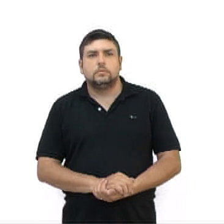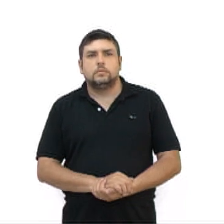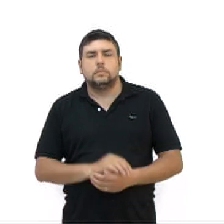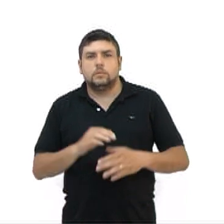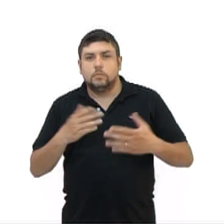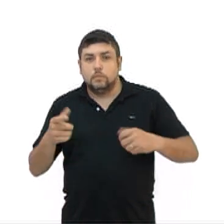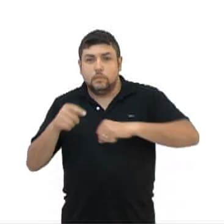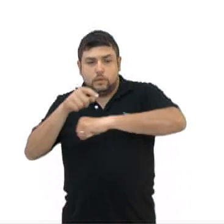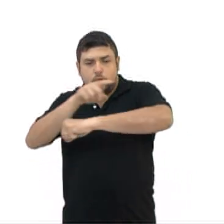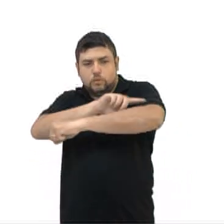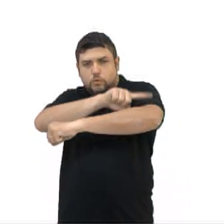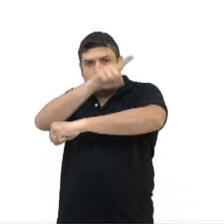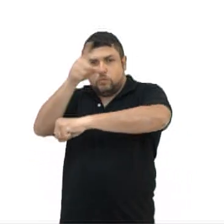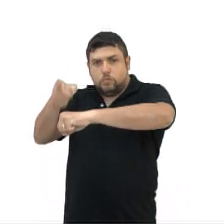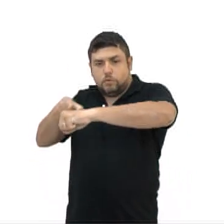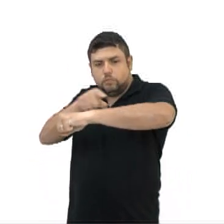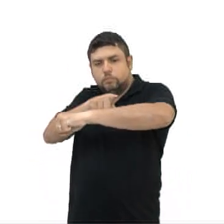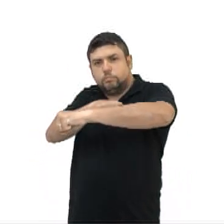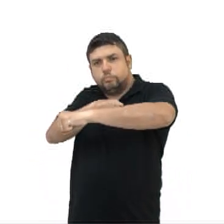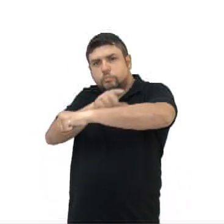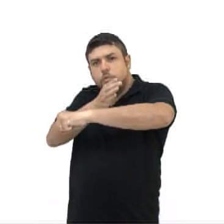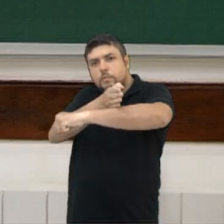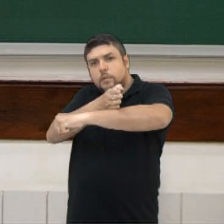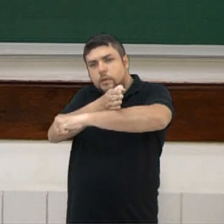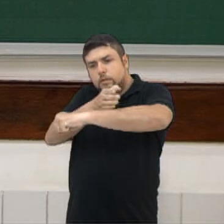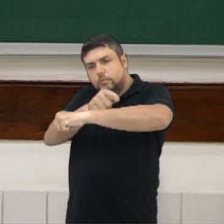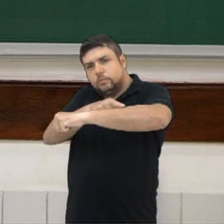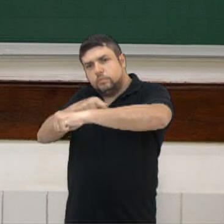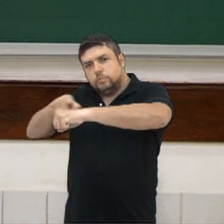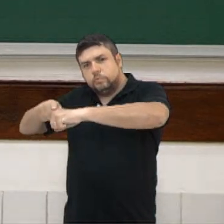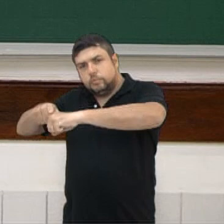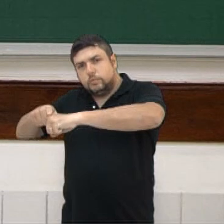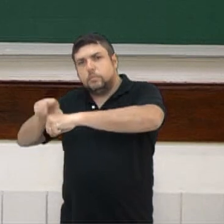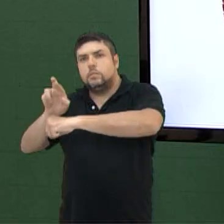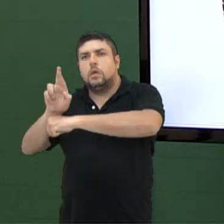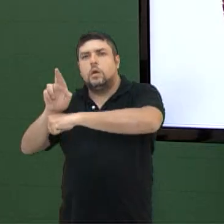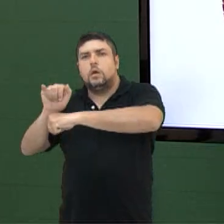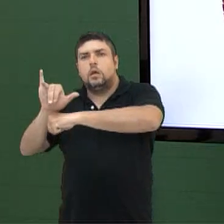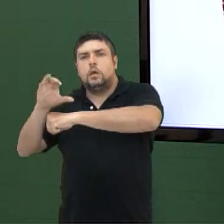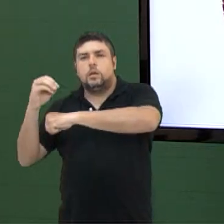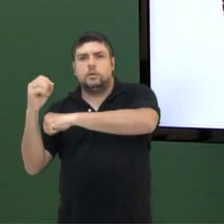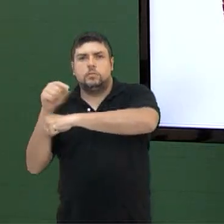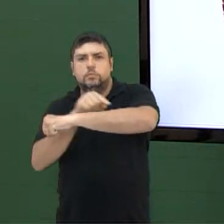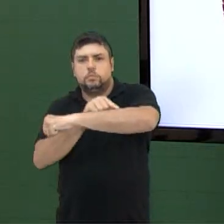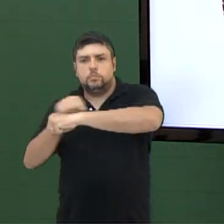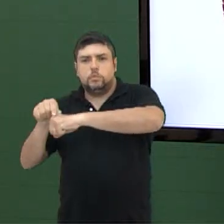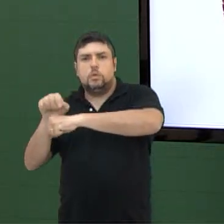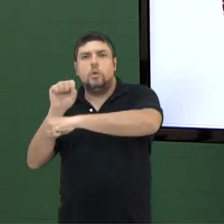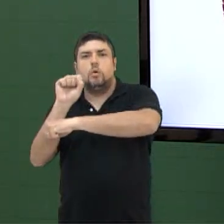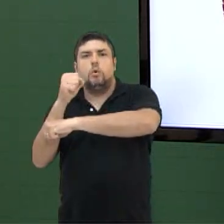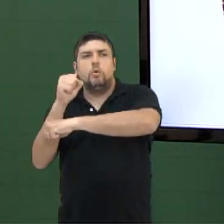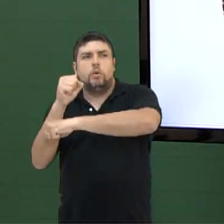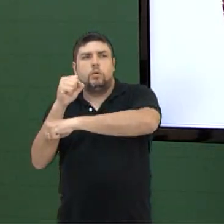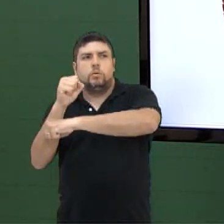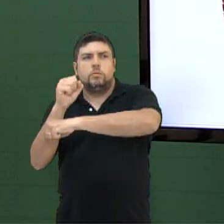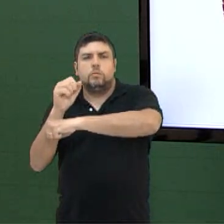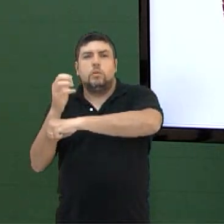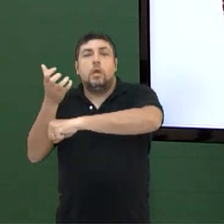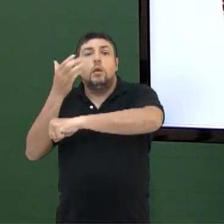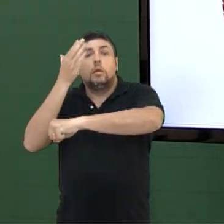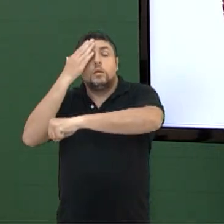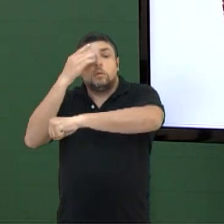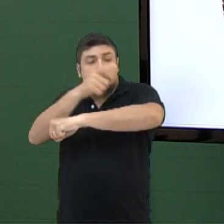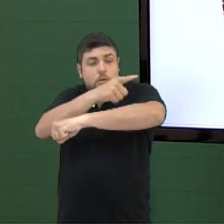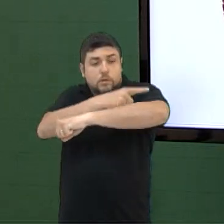raio mede 8 centímetros. Eu quero saber qual vai ser o comprimento, eu quero saber essa medida aqui, ó. A medida do